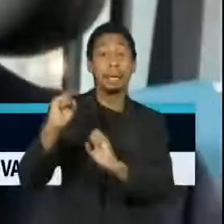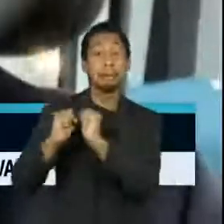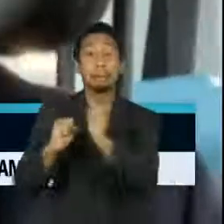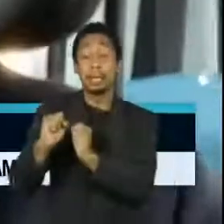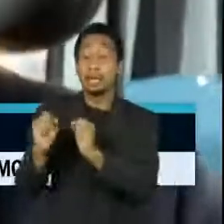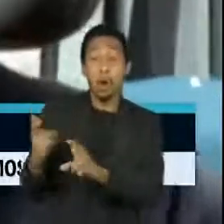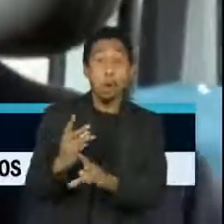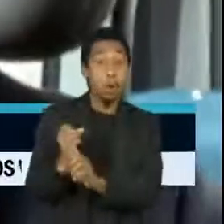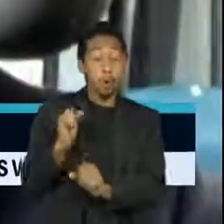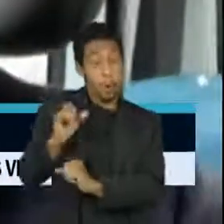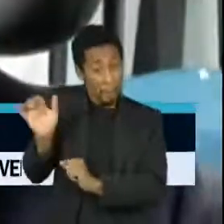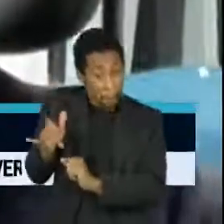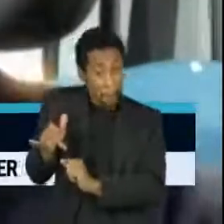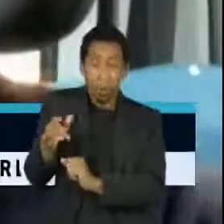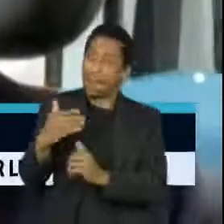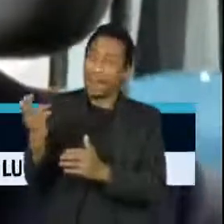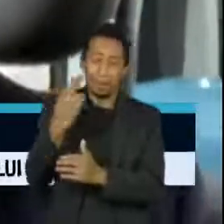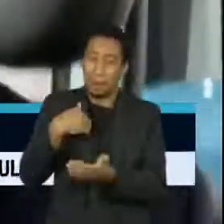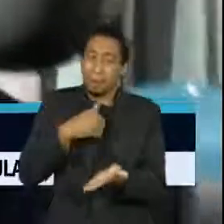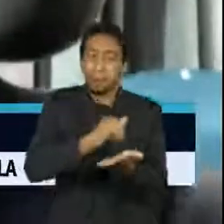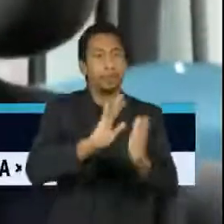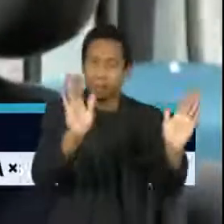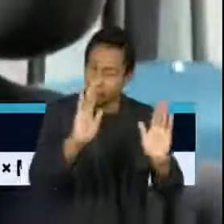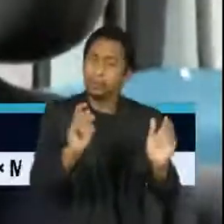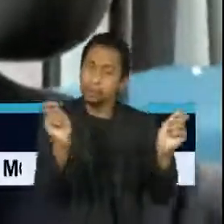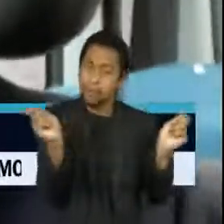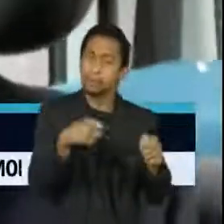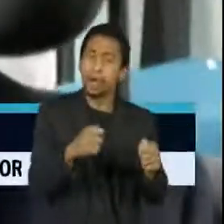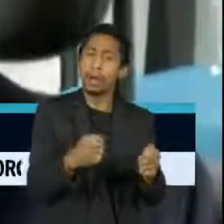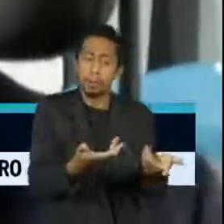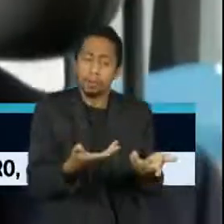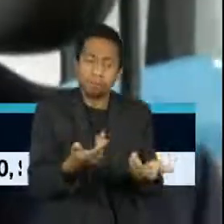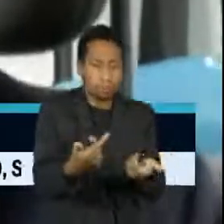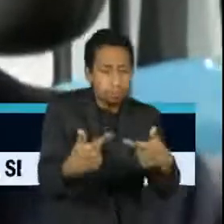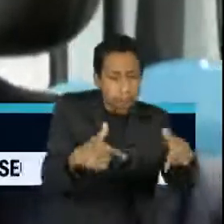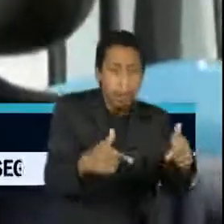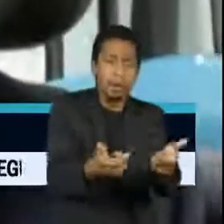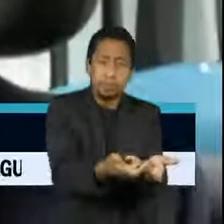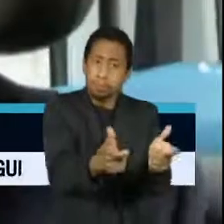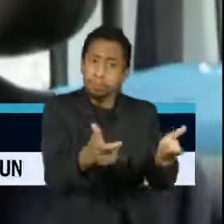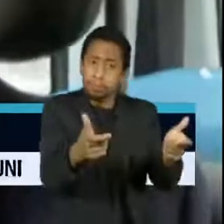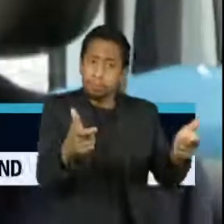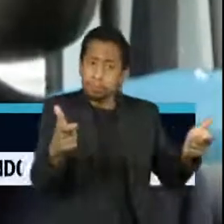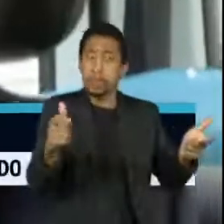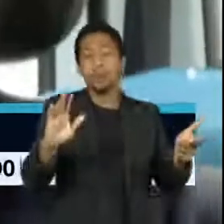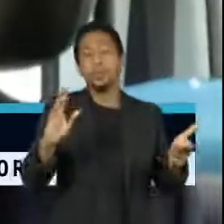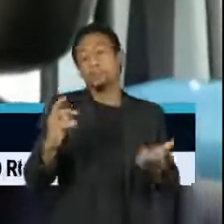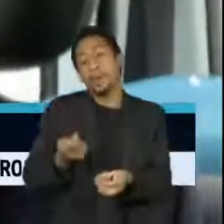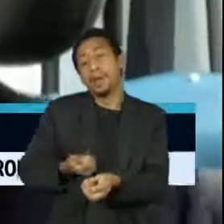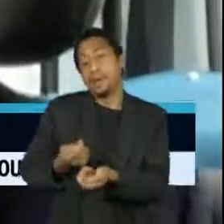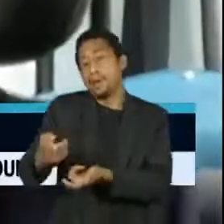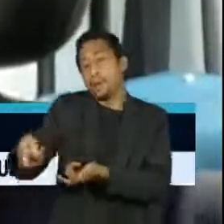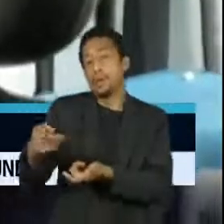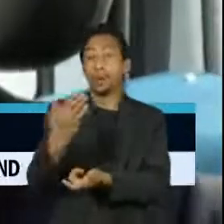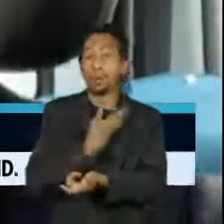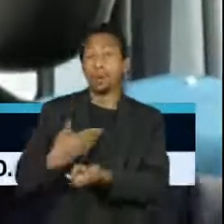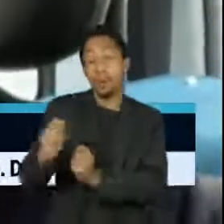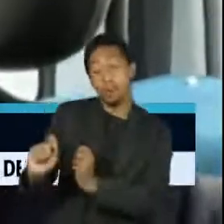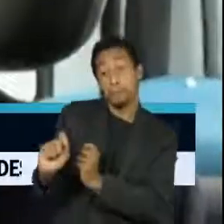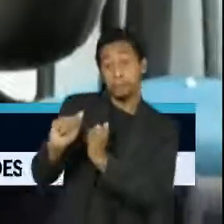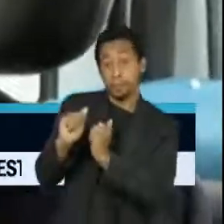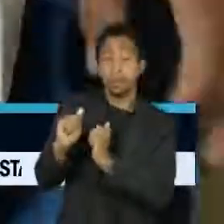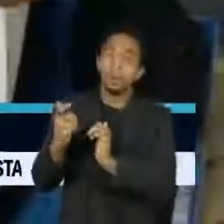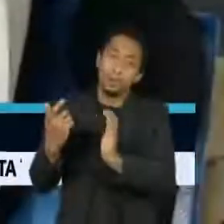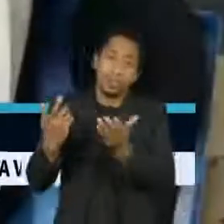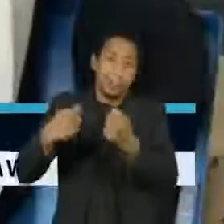podem manter os seus empregados, ela ainda pode gerar novos empregos naquelas empresas que, à medida que o tempo vai passando,